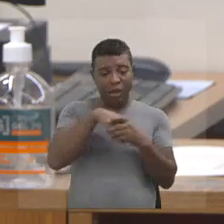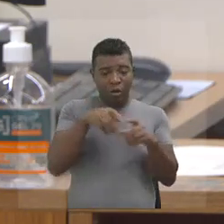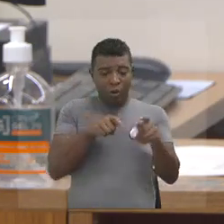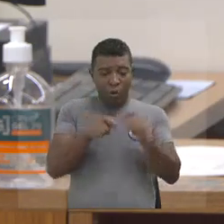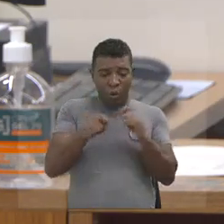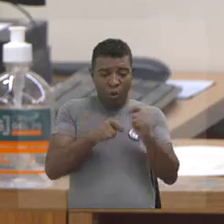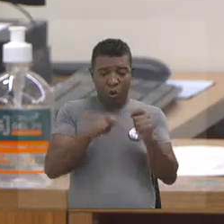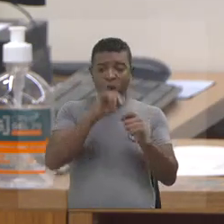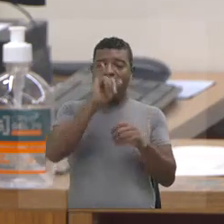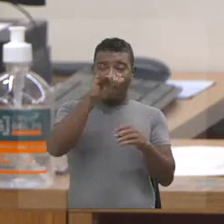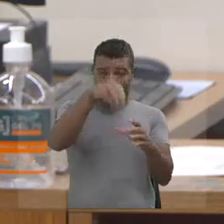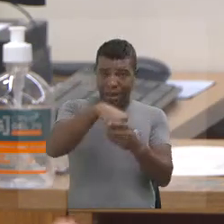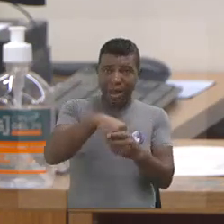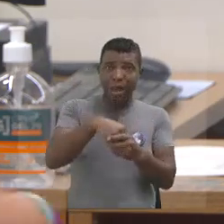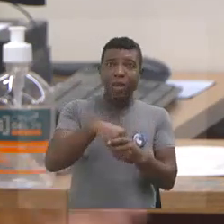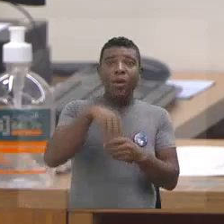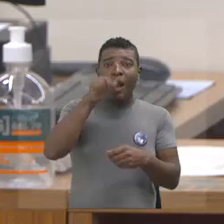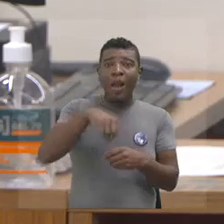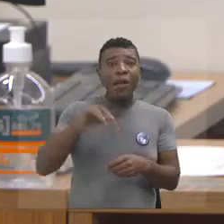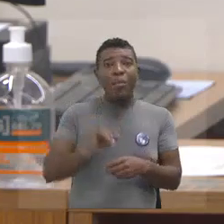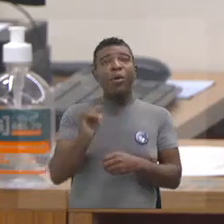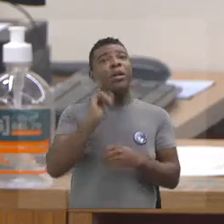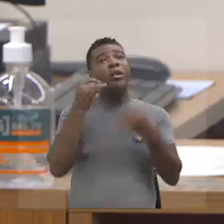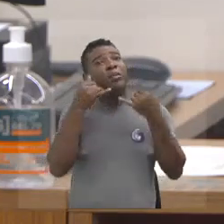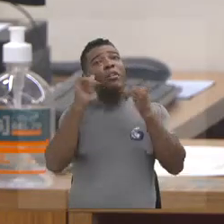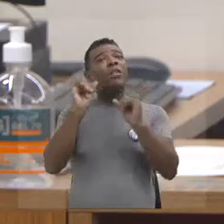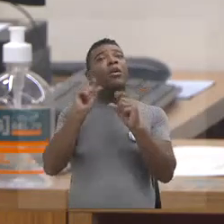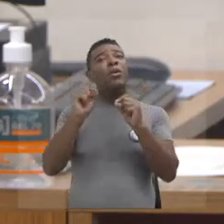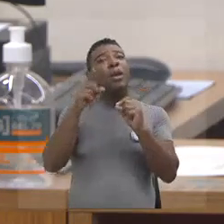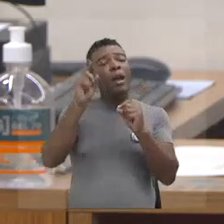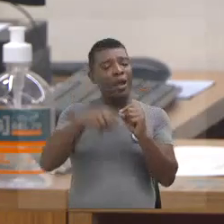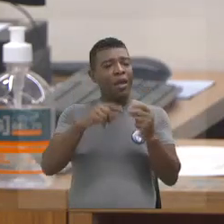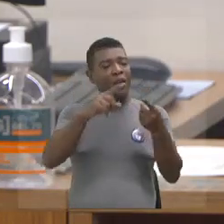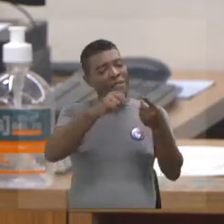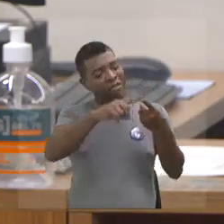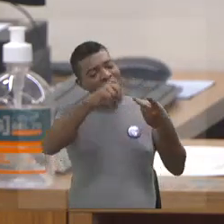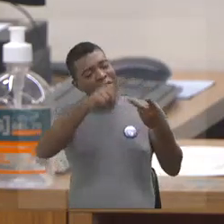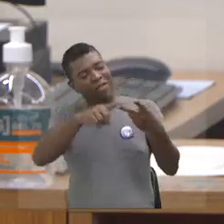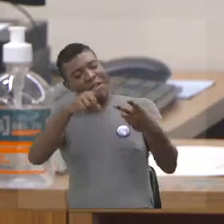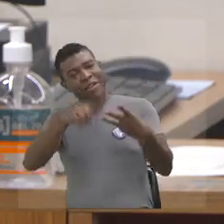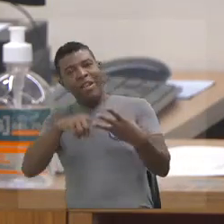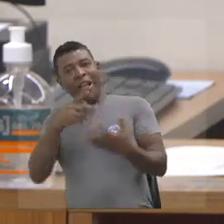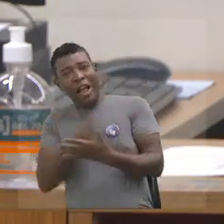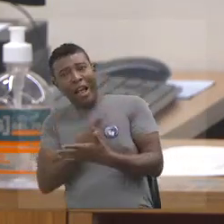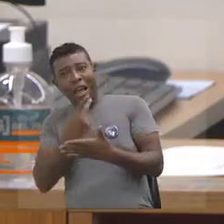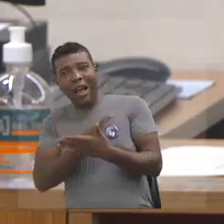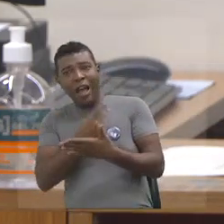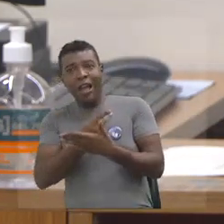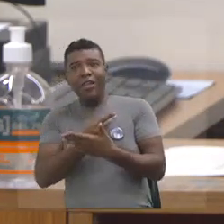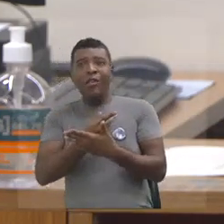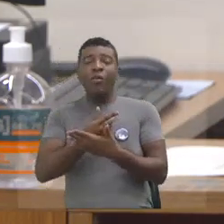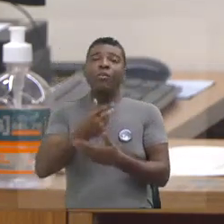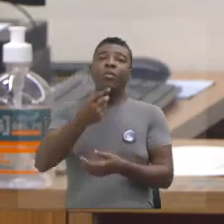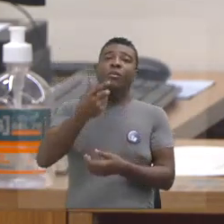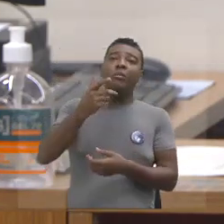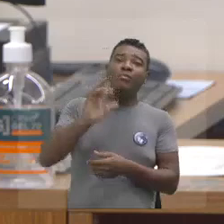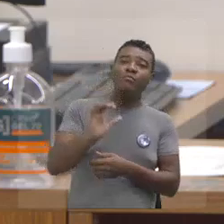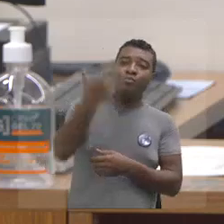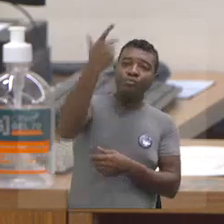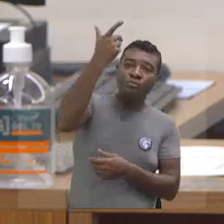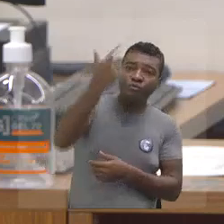Executivo eles são importantes para evitar que novos atos irregulares aconteçam e esse foi um ponto que ficou sem